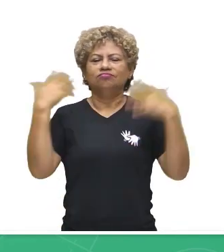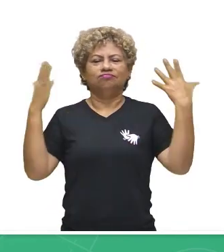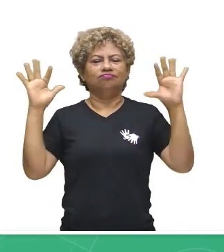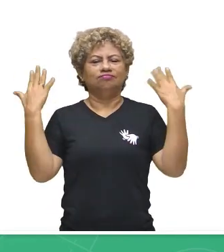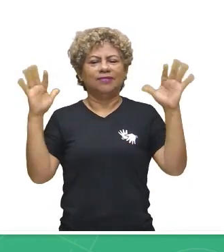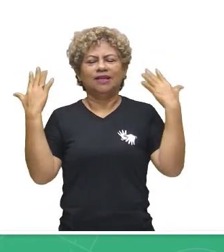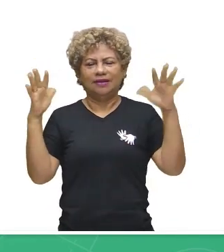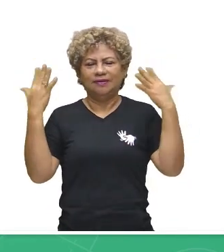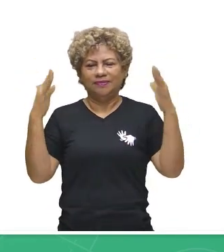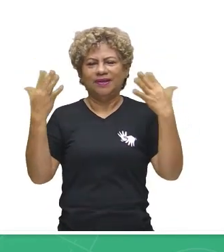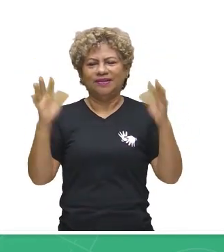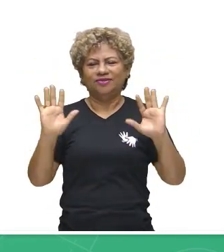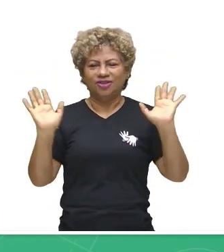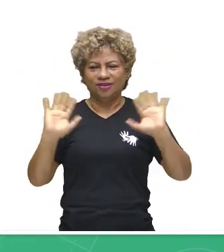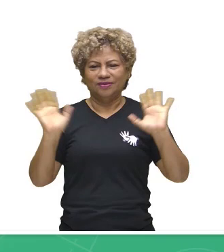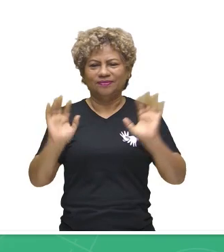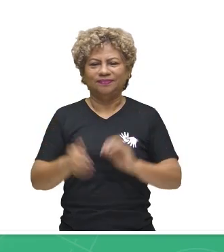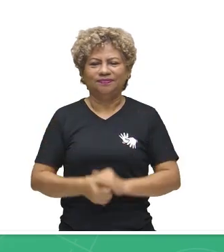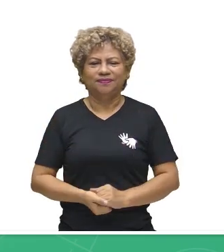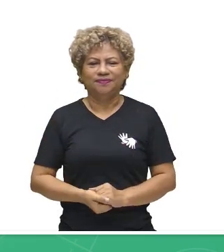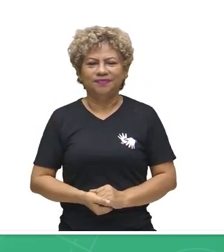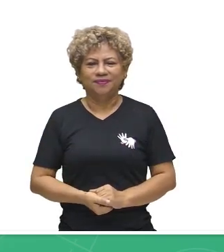que participaram. Tchau.